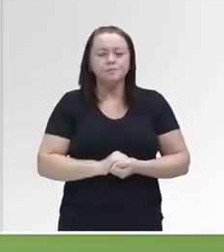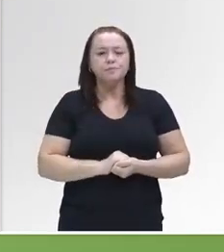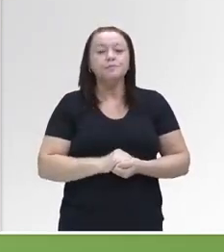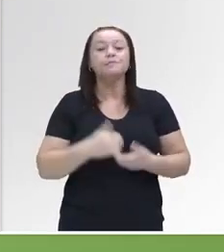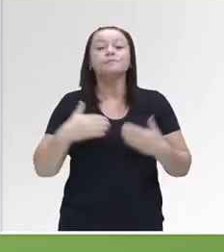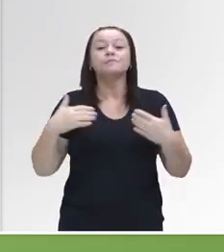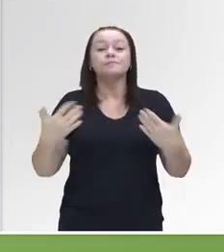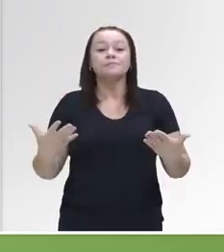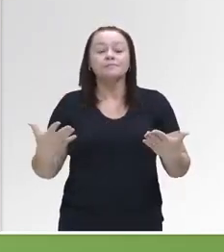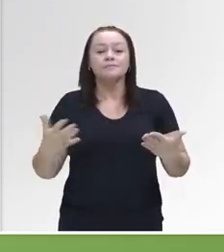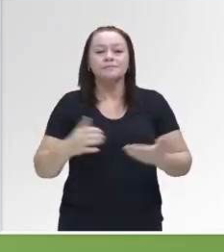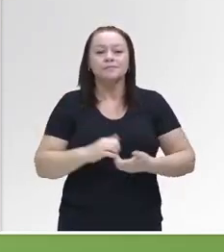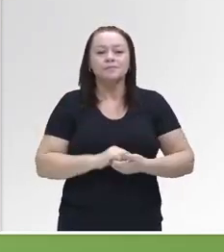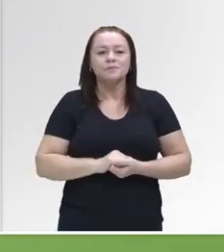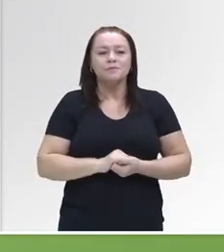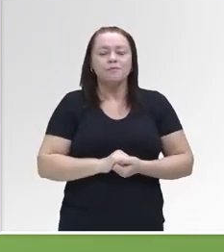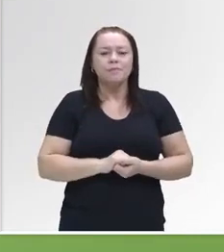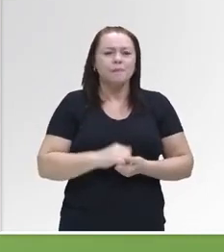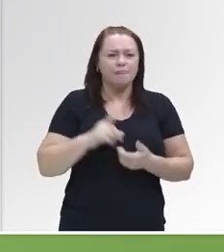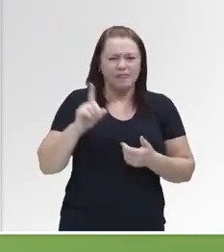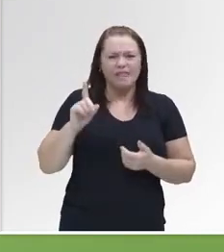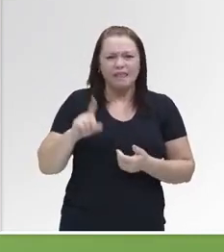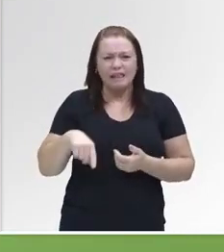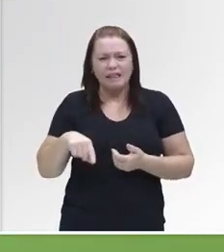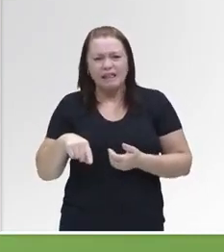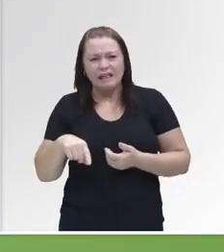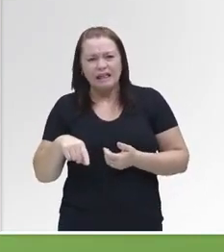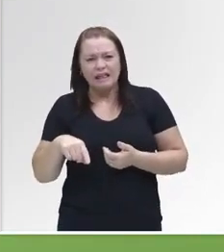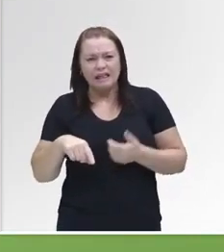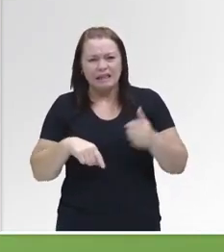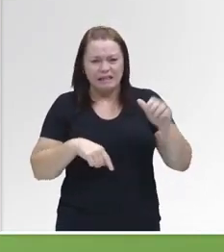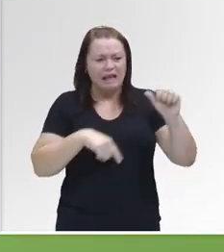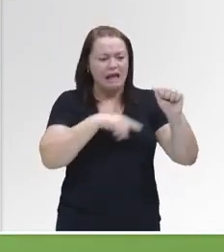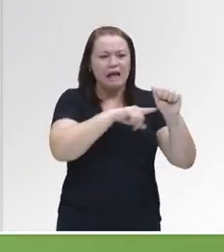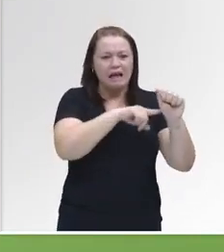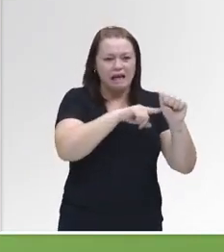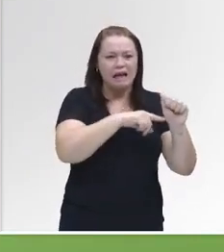lá? Será que engasgo?